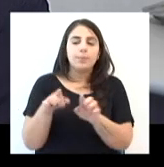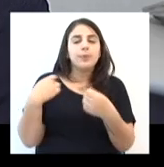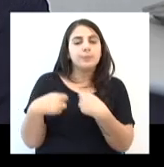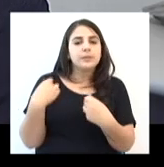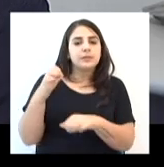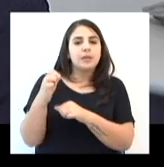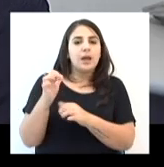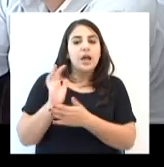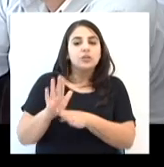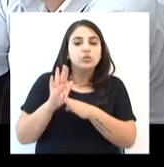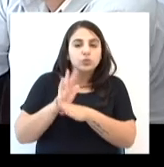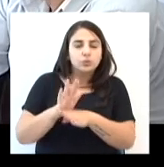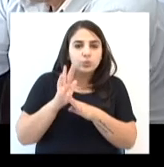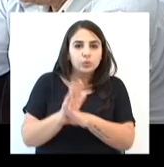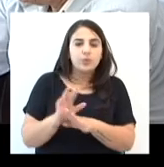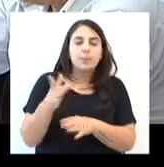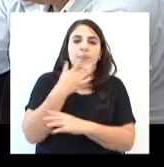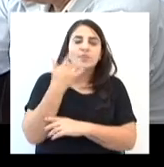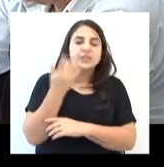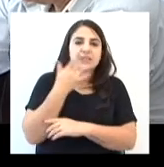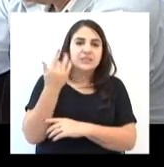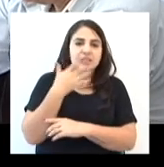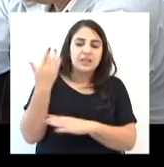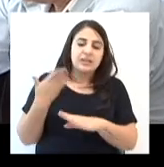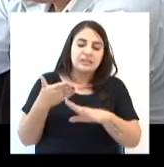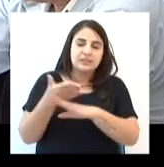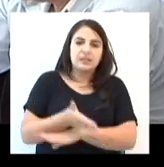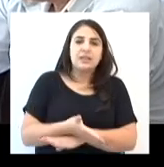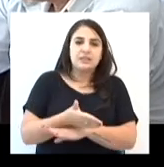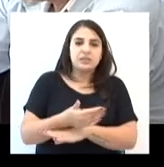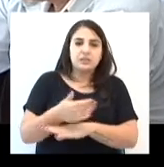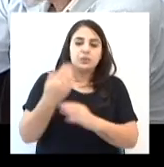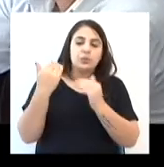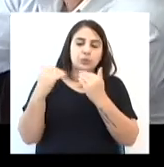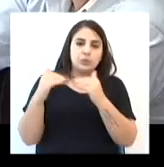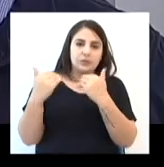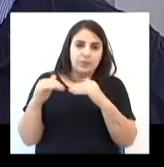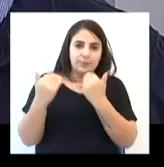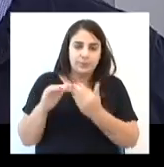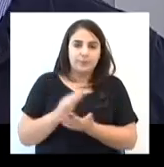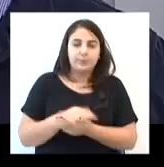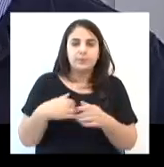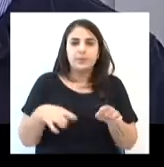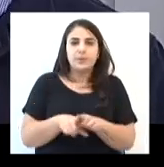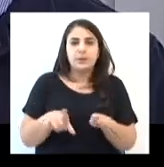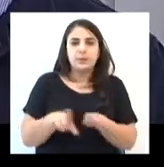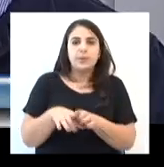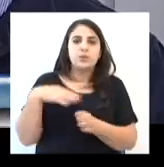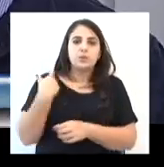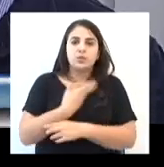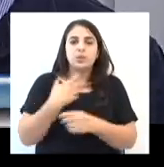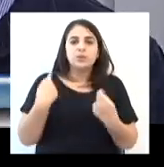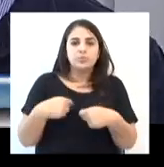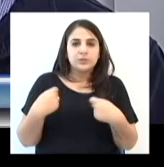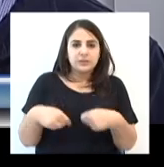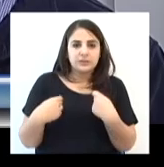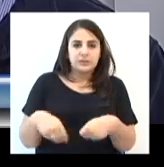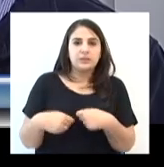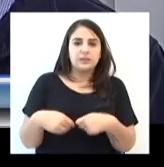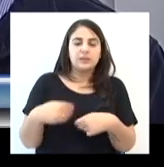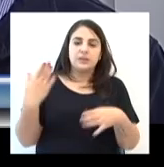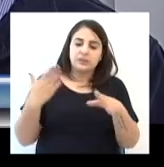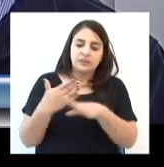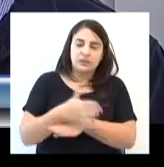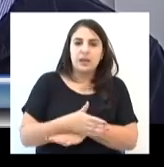precisa de alternativas para facilitar o acesso dos caminhões à rodovia. Emergencialmente, a gente precisa de um trevo de acesso ao